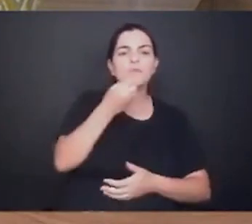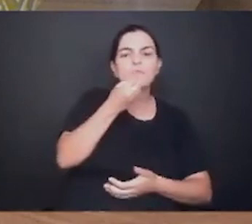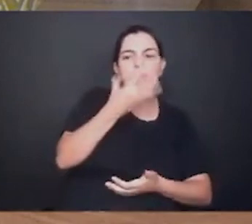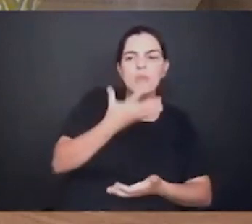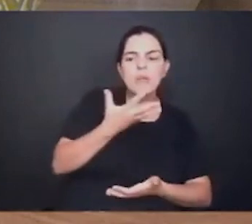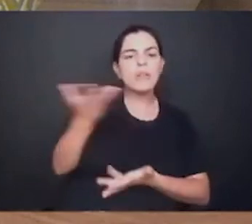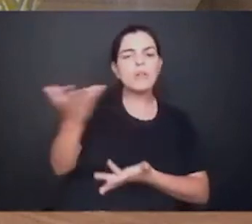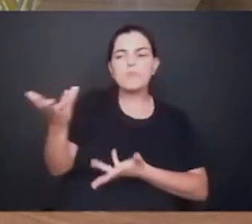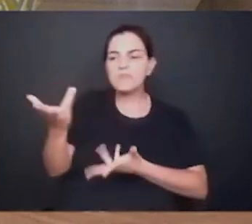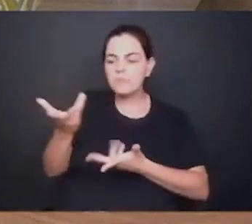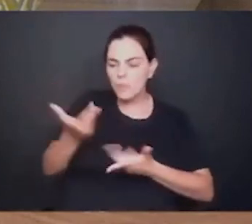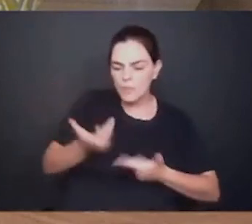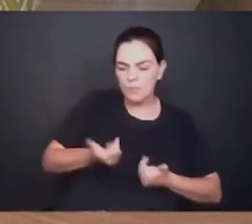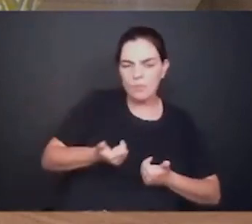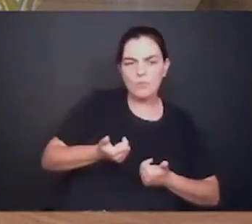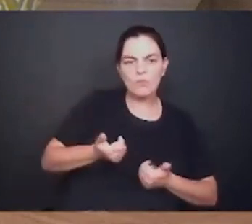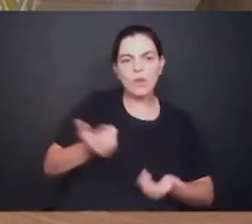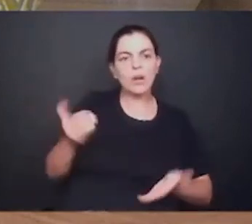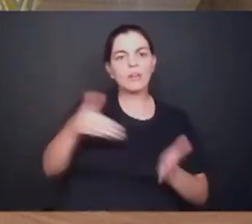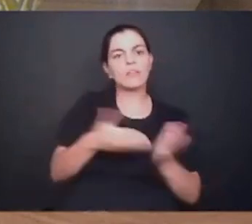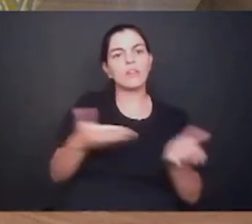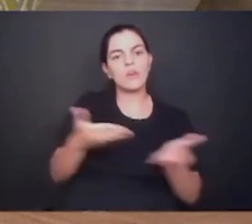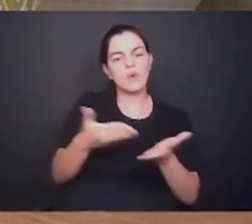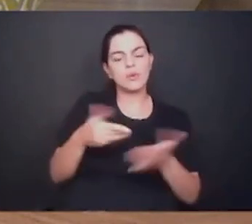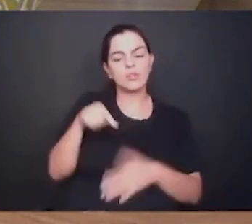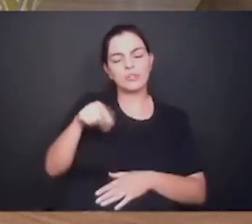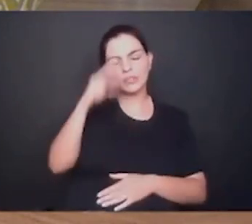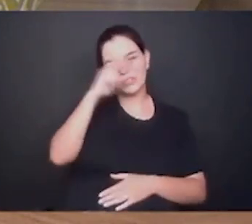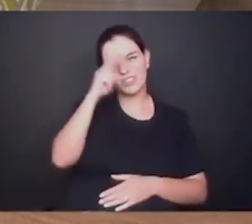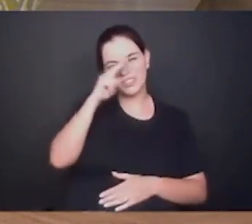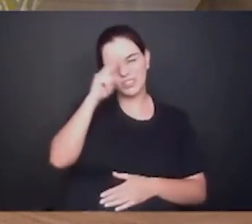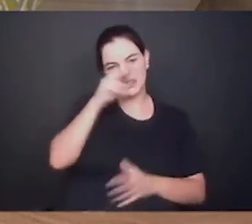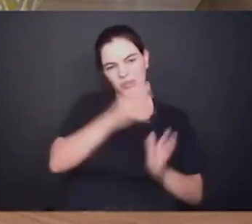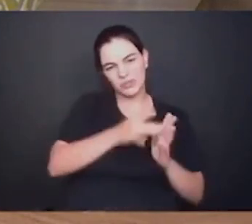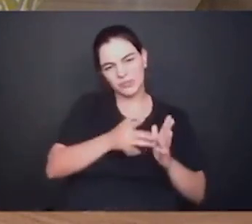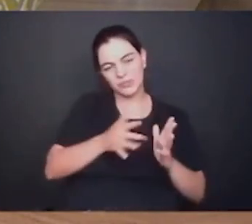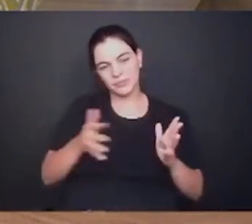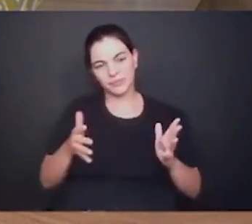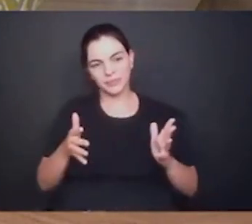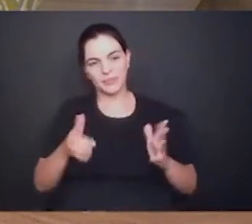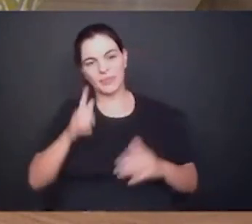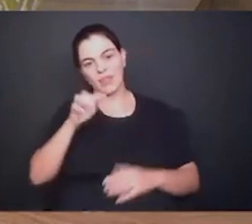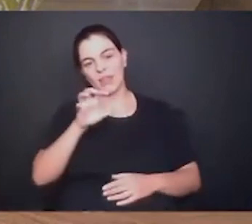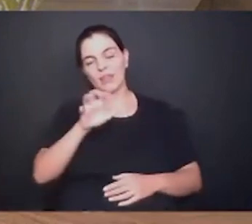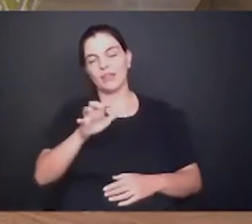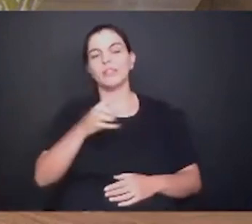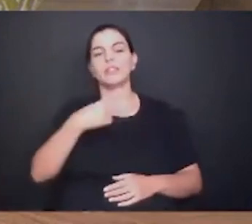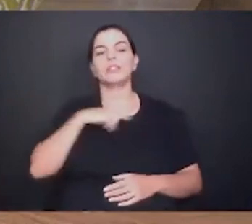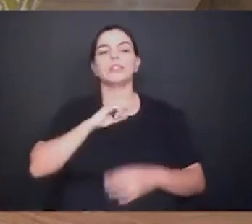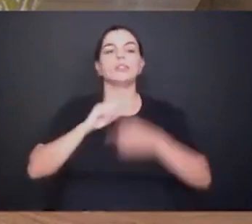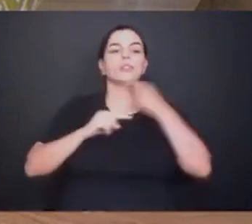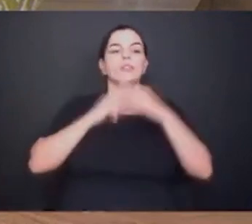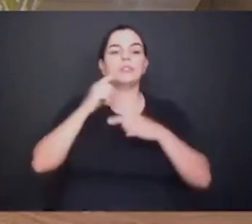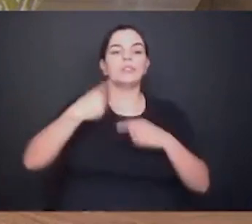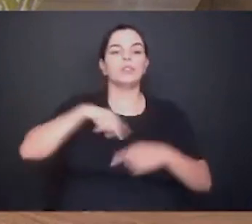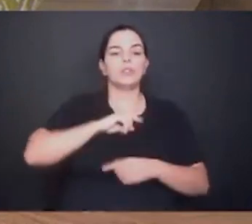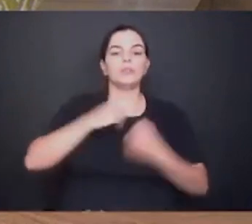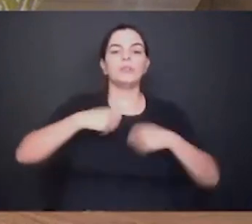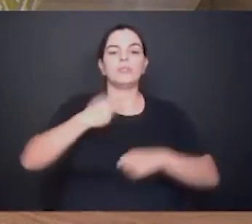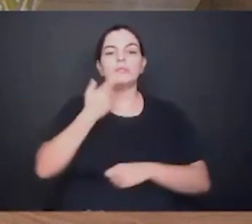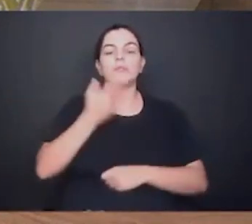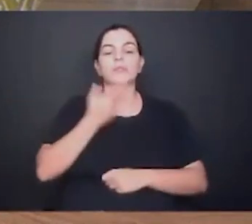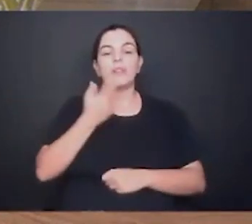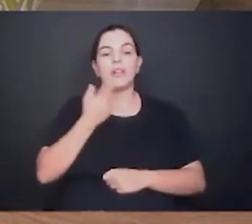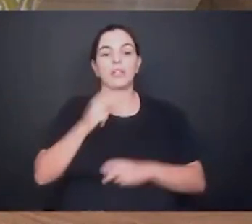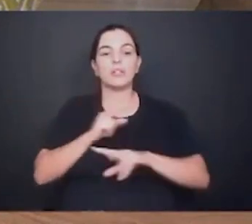alimenta dessa criação? Essa é a narrativa, são esses os questionamentos. Temos que falar sobre a branquitude e